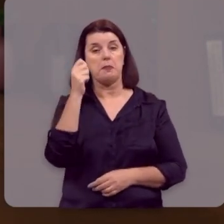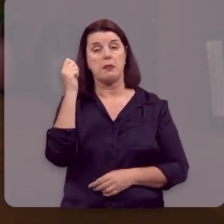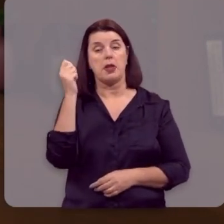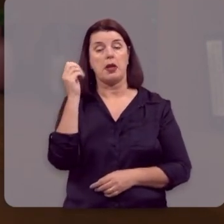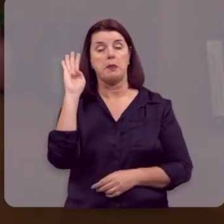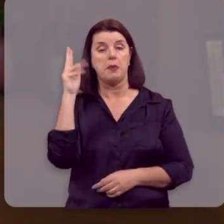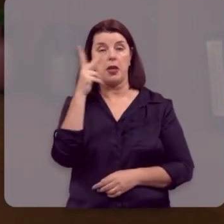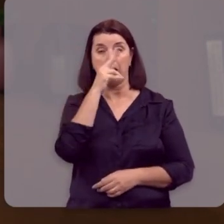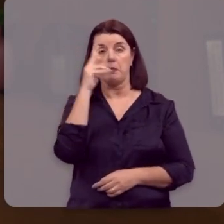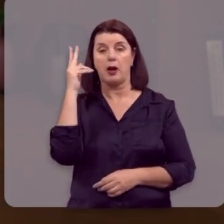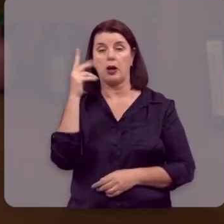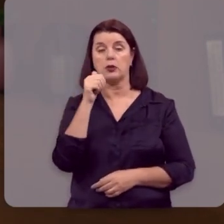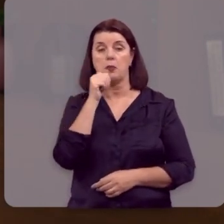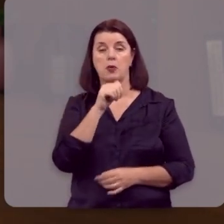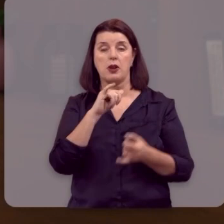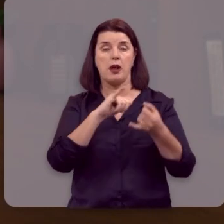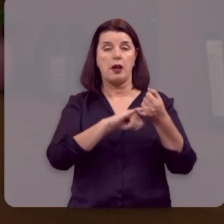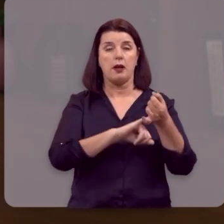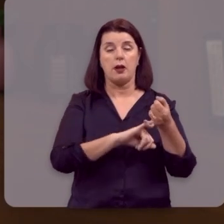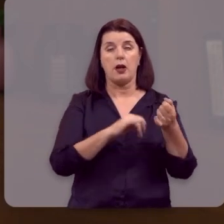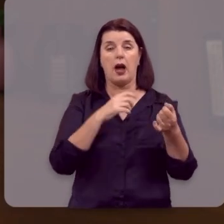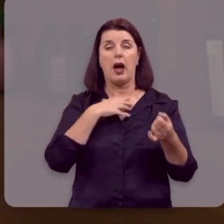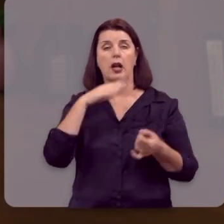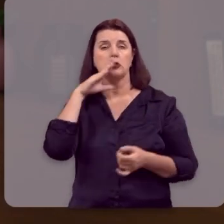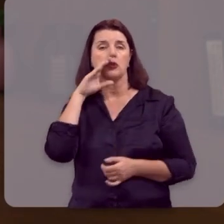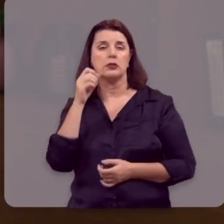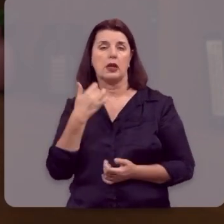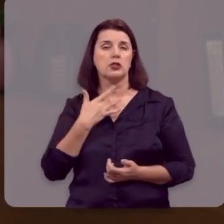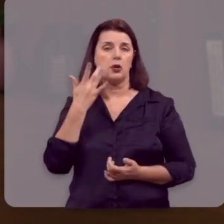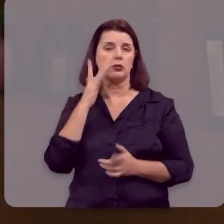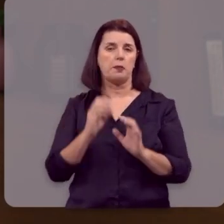mulher adúltera e de um adolescente inconsequente.